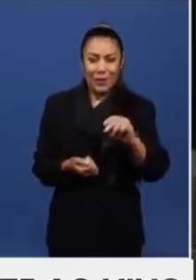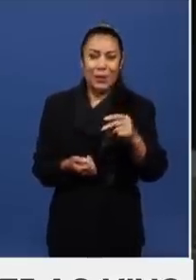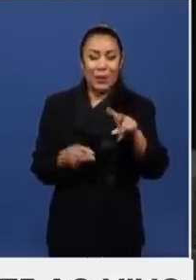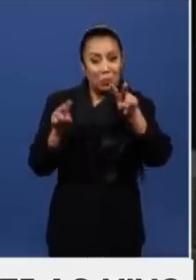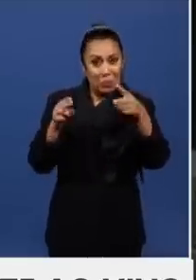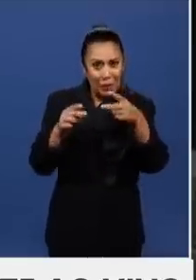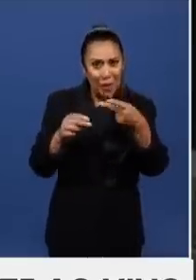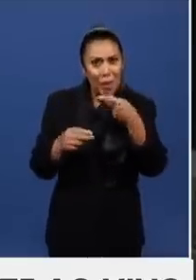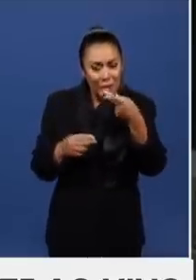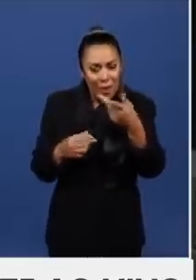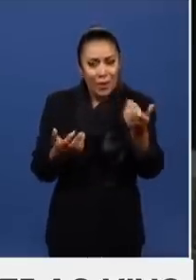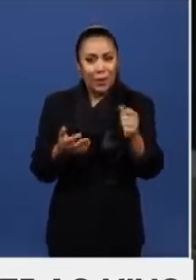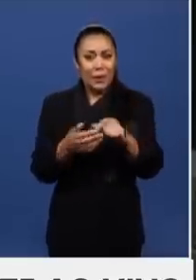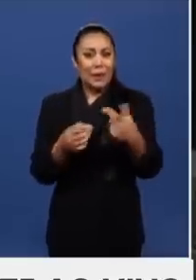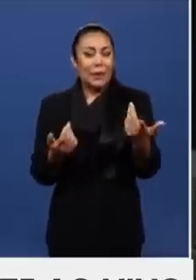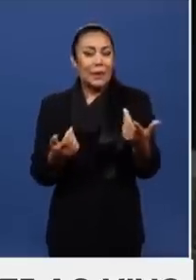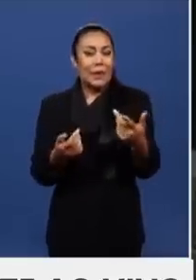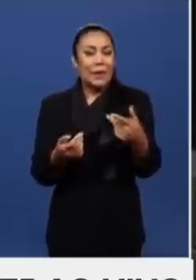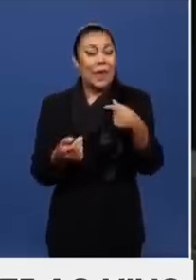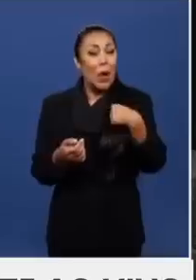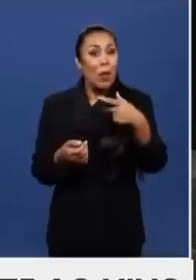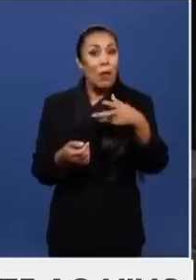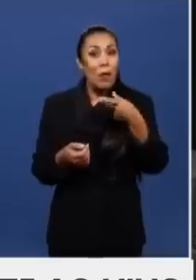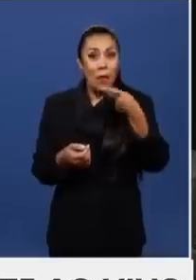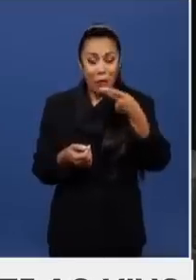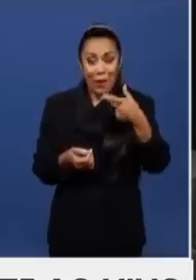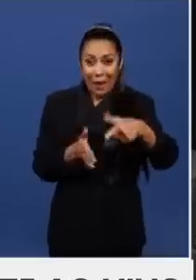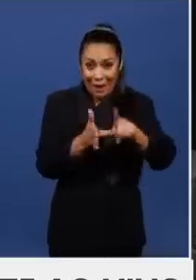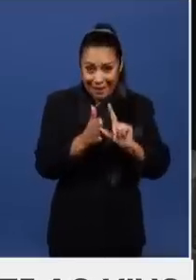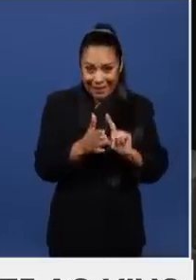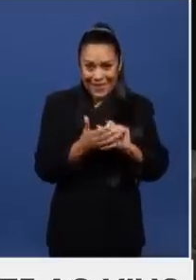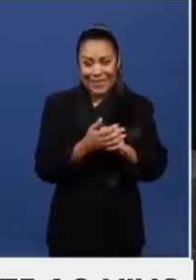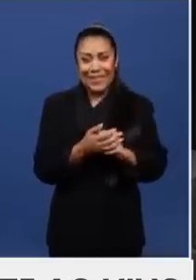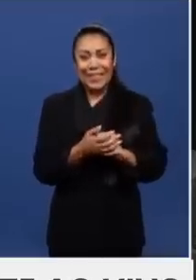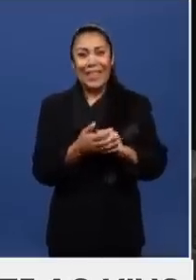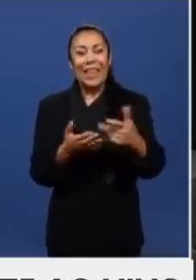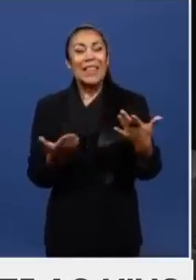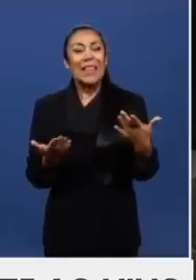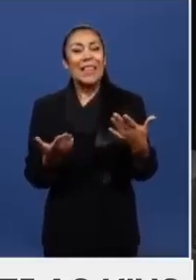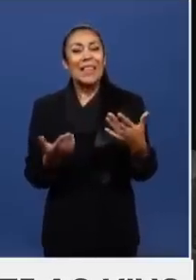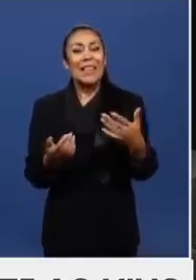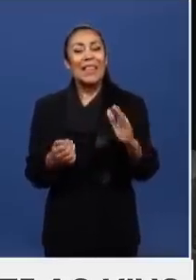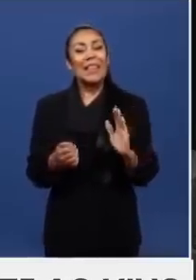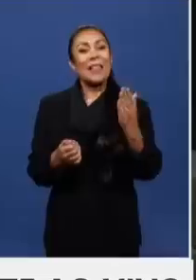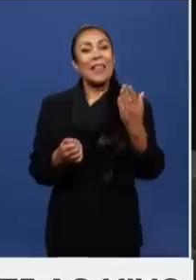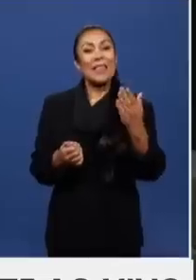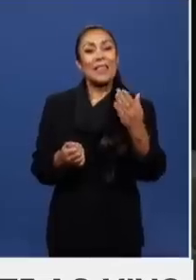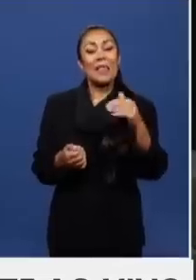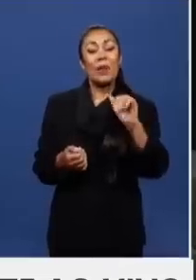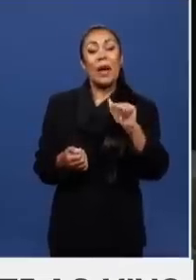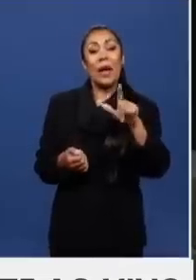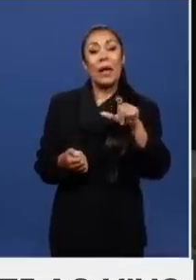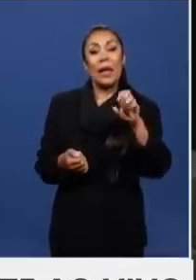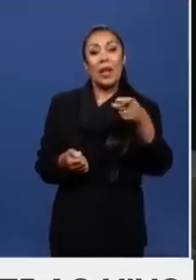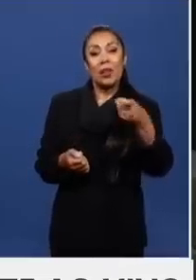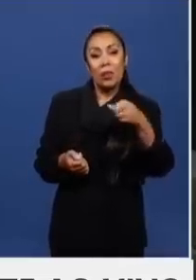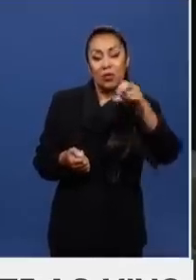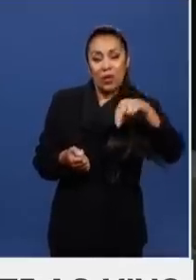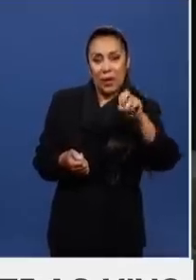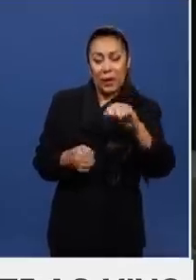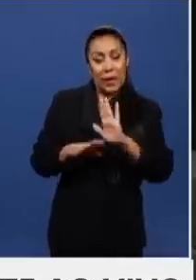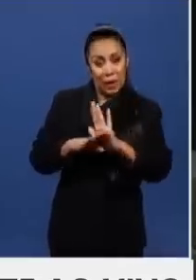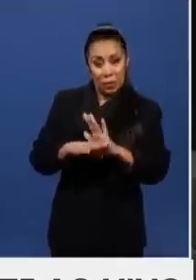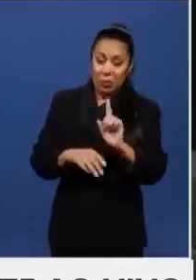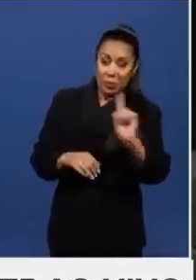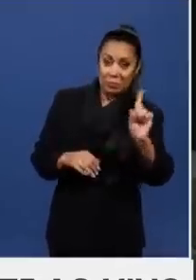assunto e evocou, como eu até havia cantado essa pedra antes, aqui no nosso Esquenta, de que a decisão do Alexandre havia dado pro Bolsonaro um argumento,